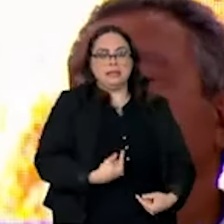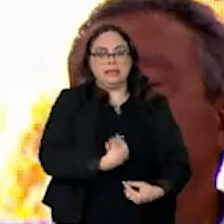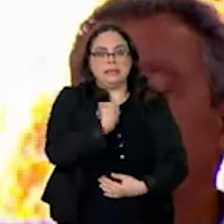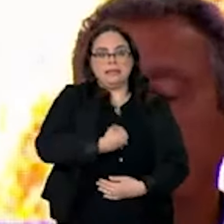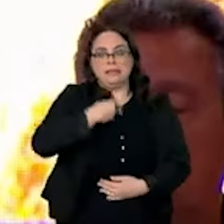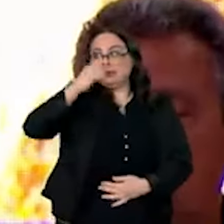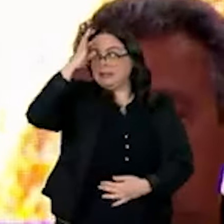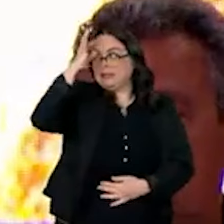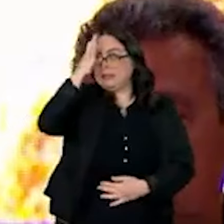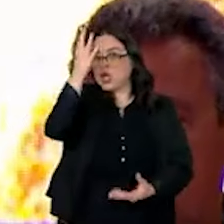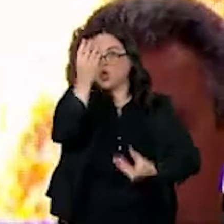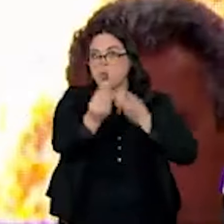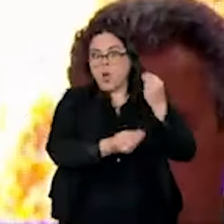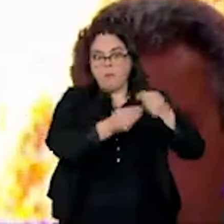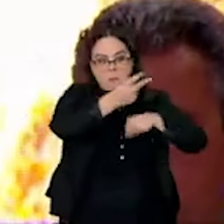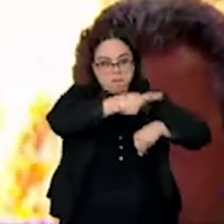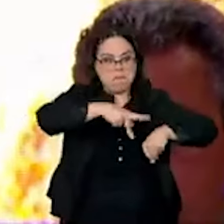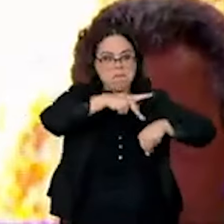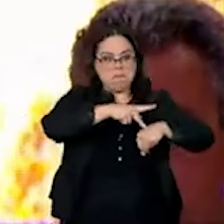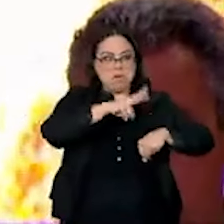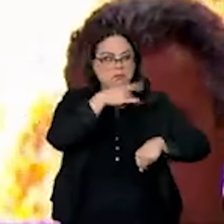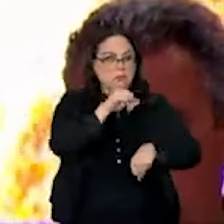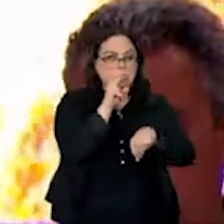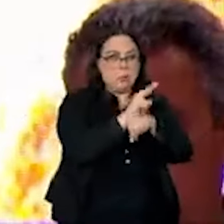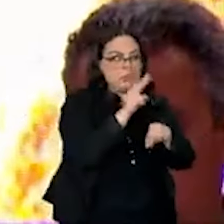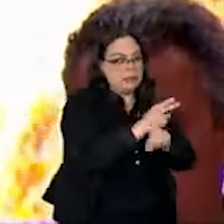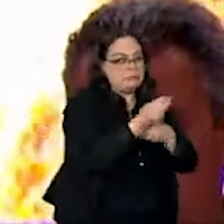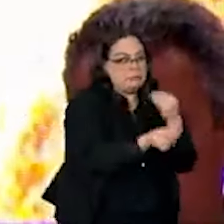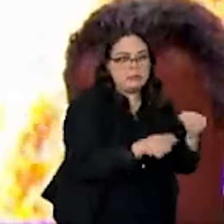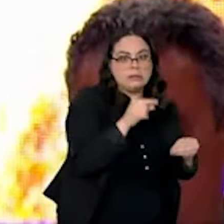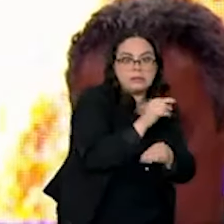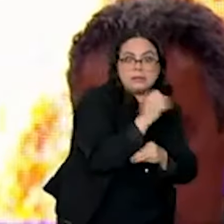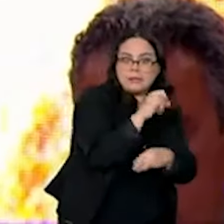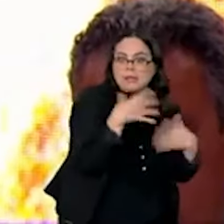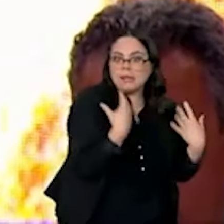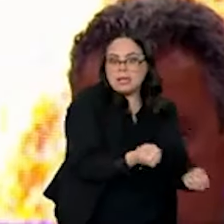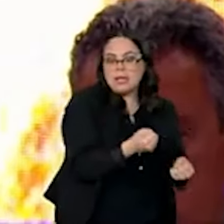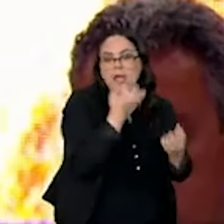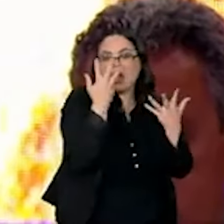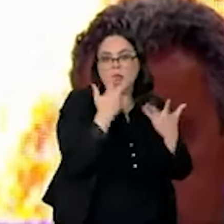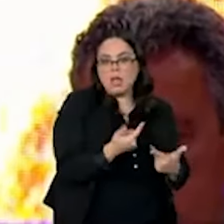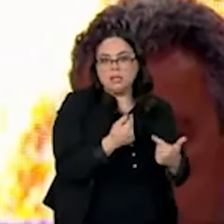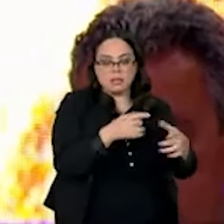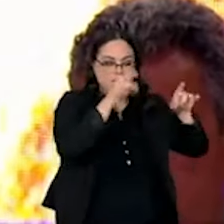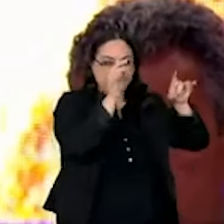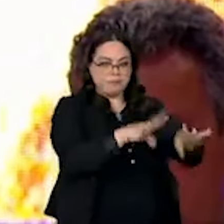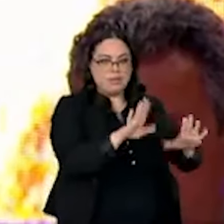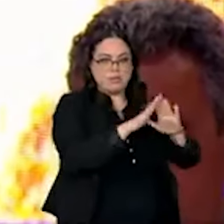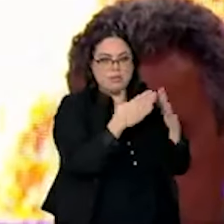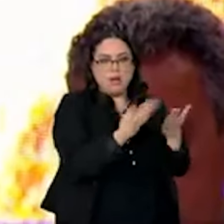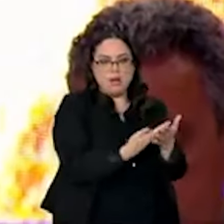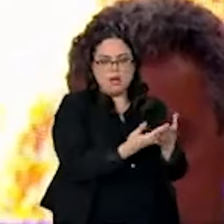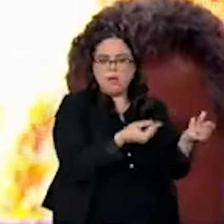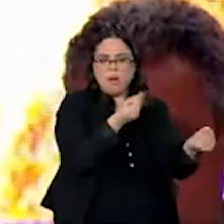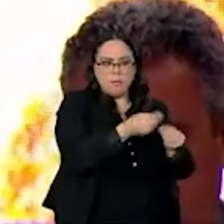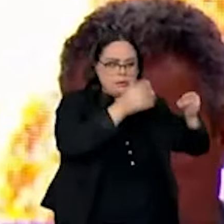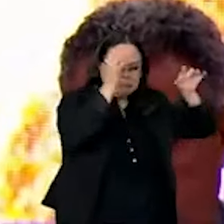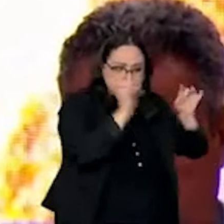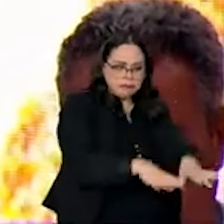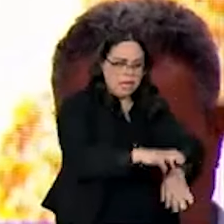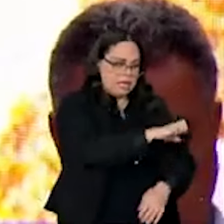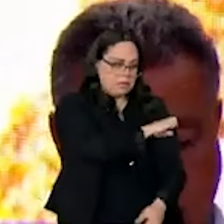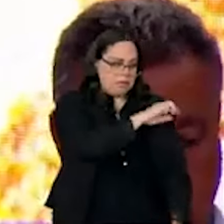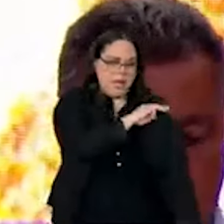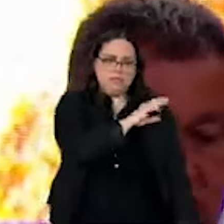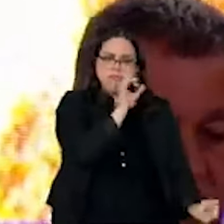imaginando que país a gente vai cuidar se a gente permitir que as crianças desistam da escola, desistam no ensino